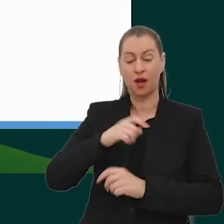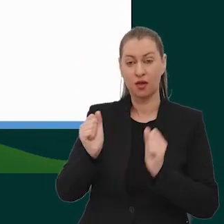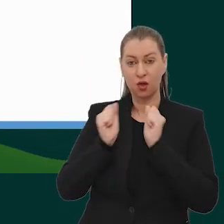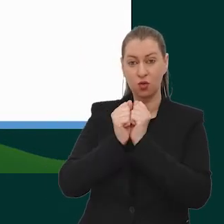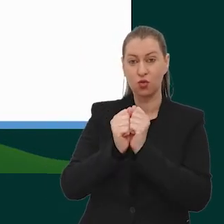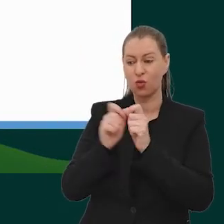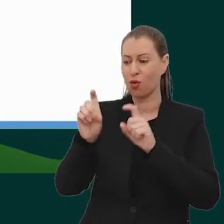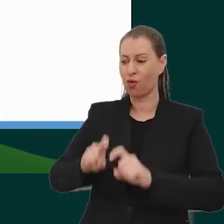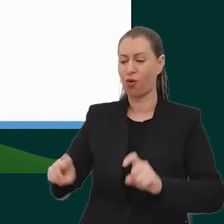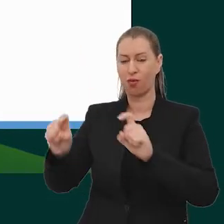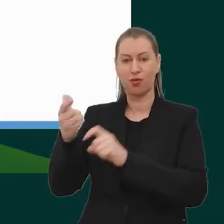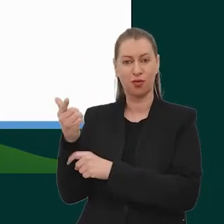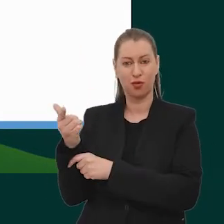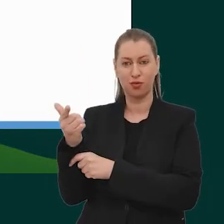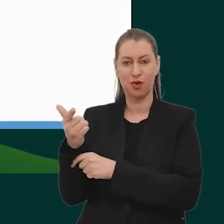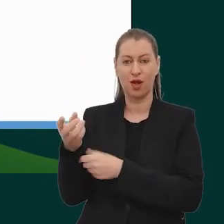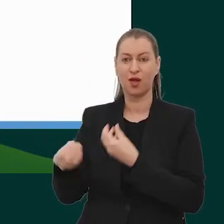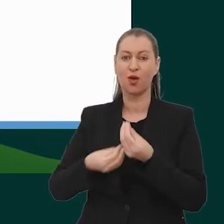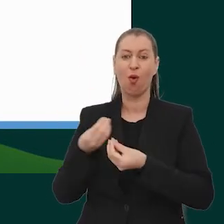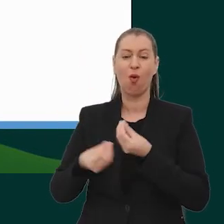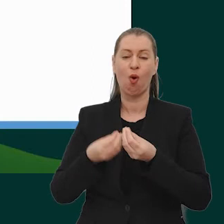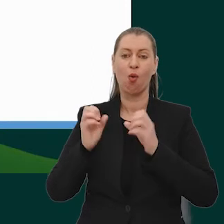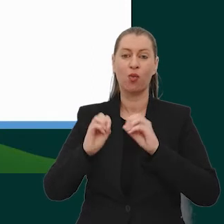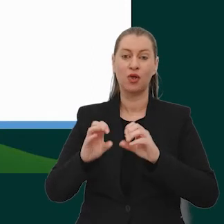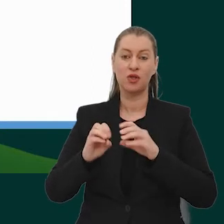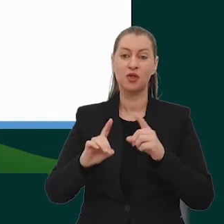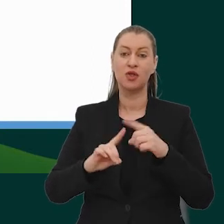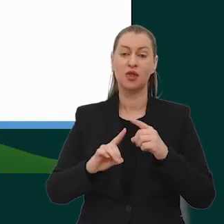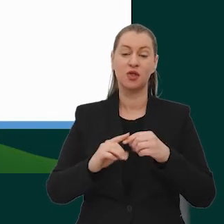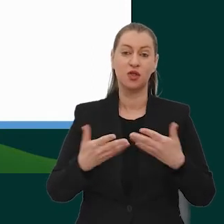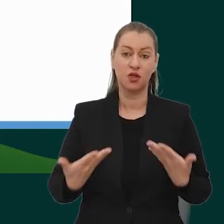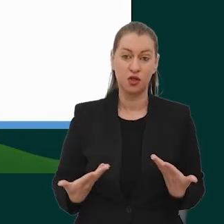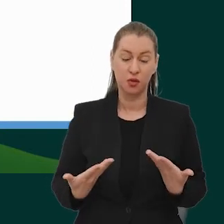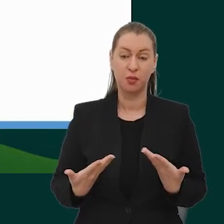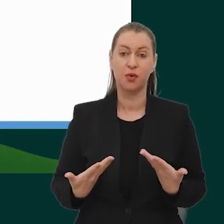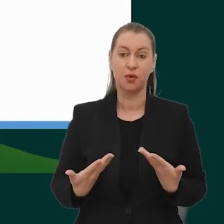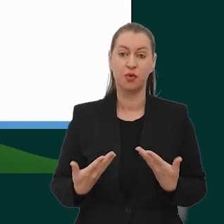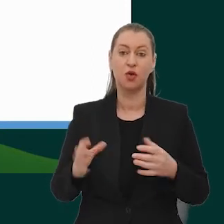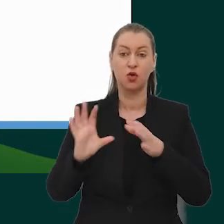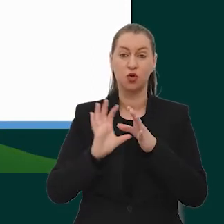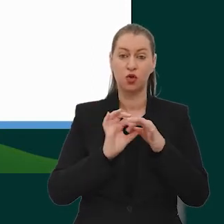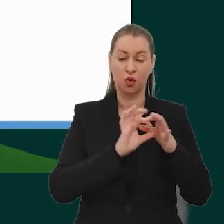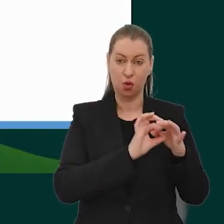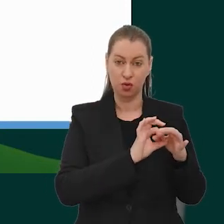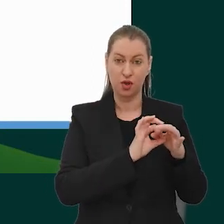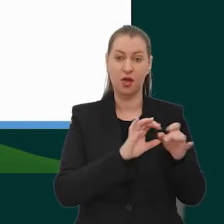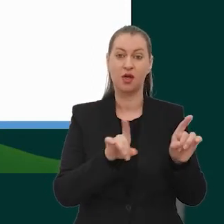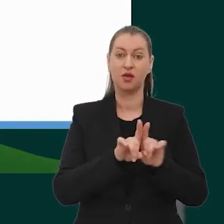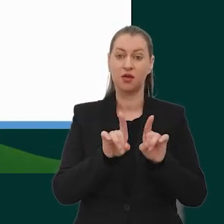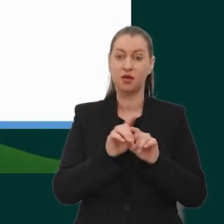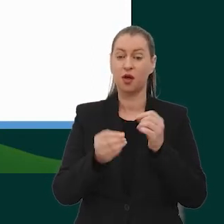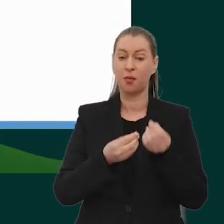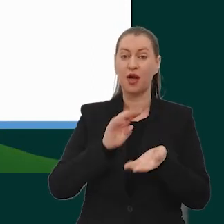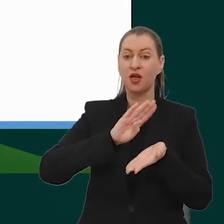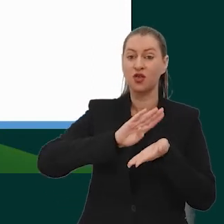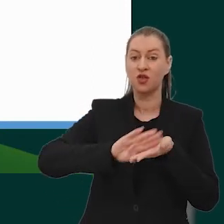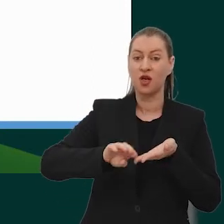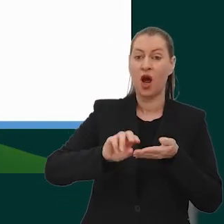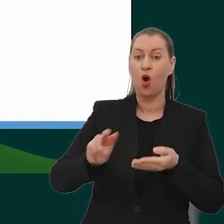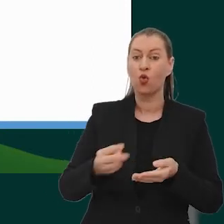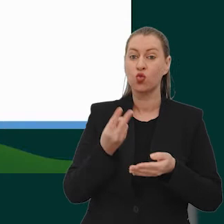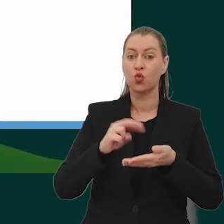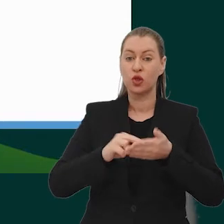computador não tem. Então, como a gente ensina esse tipo de contexto e desambiguação para o computador,